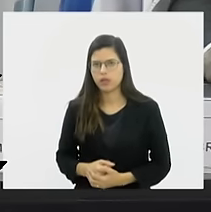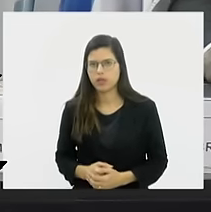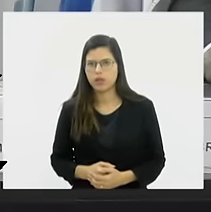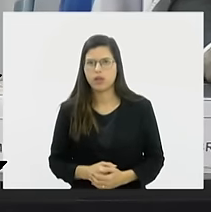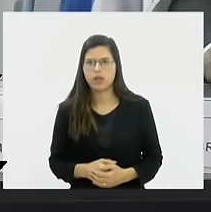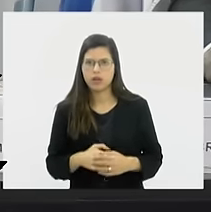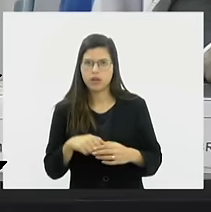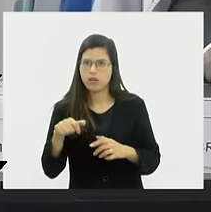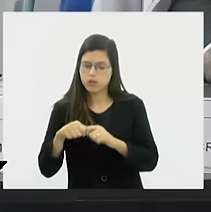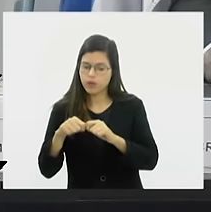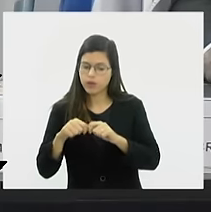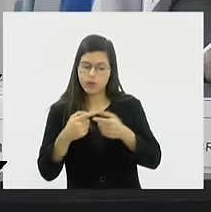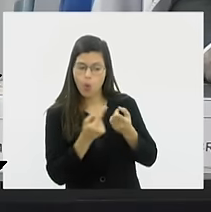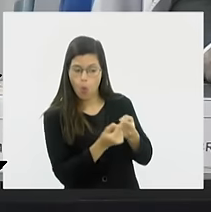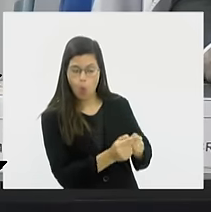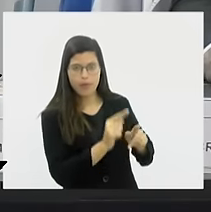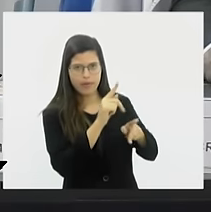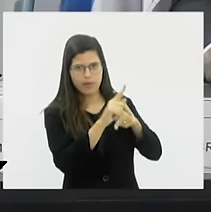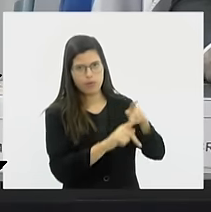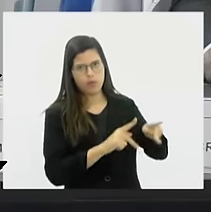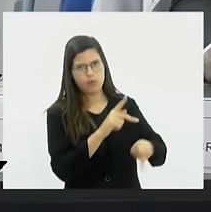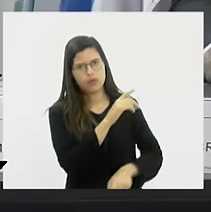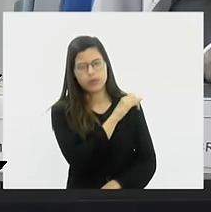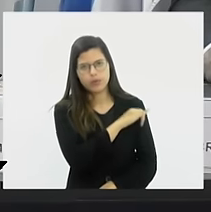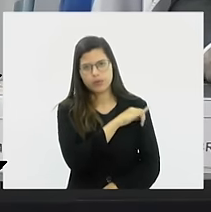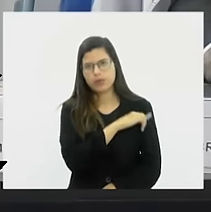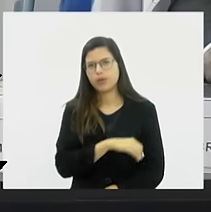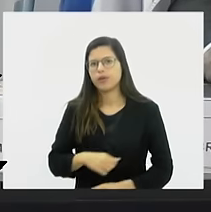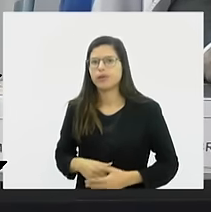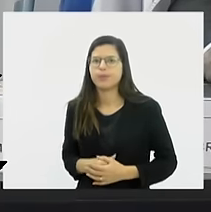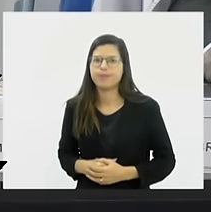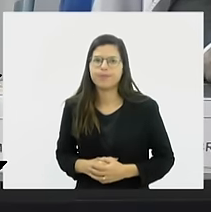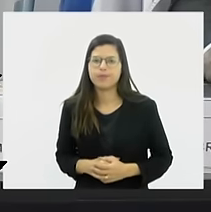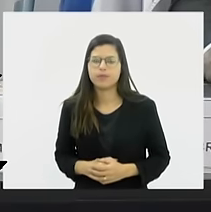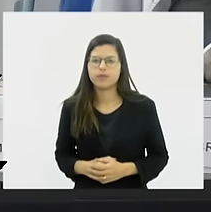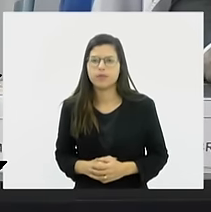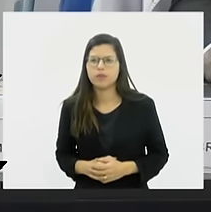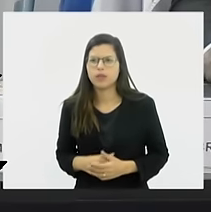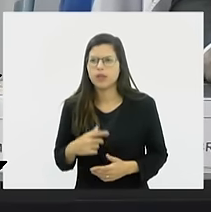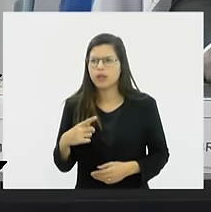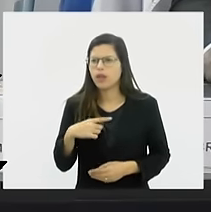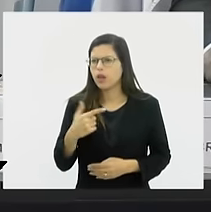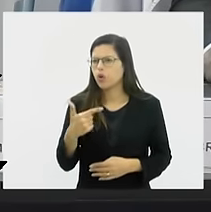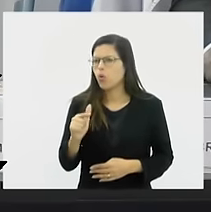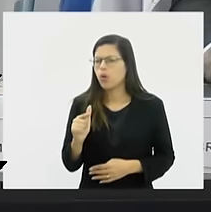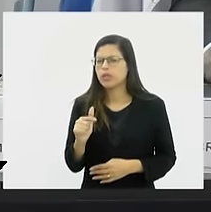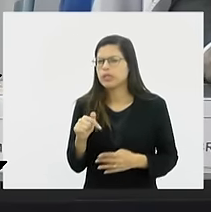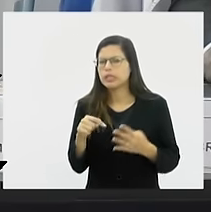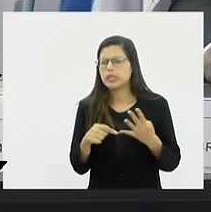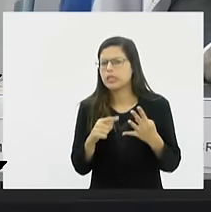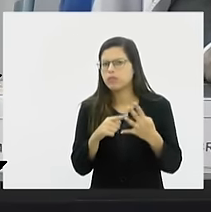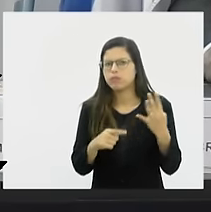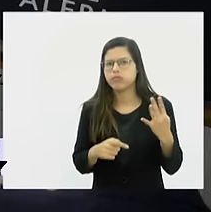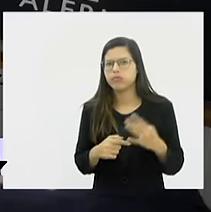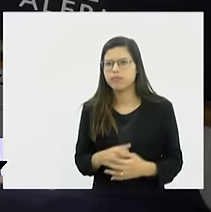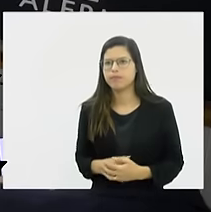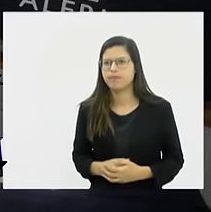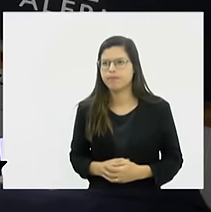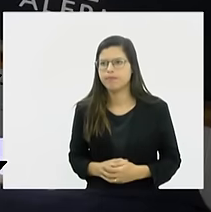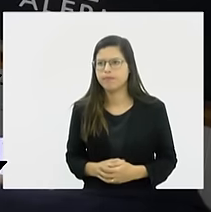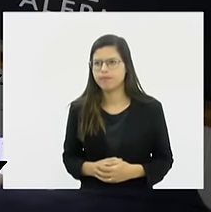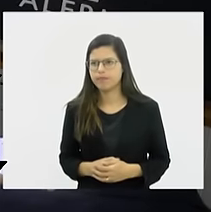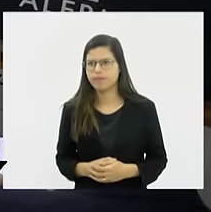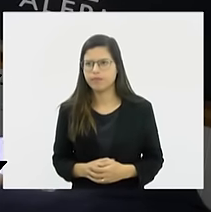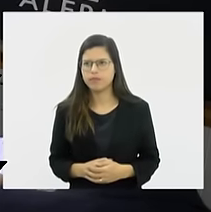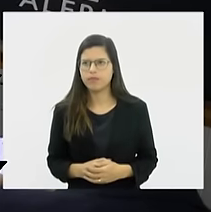do Rio de Janeiro, contra a população do Rio de Janeiro. Existe mais alguma deliberação assim encaminhada?